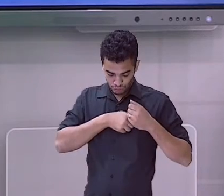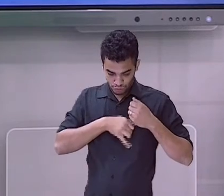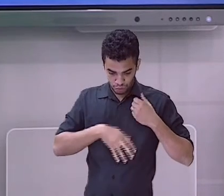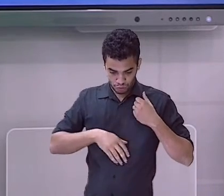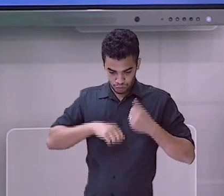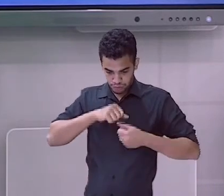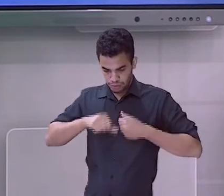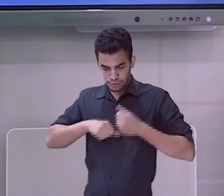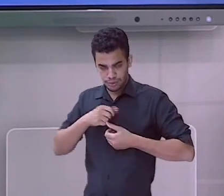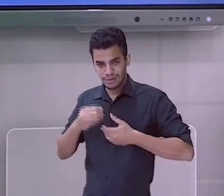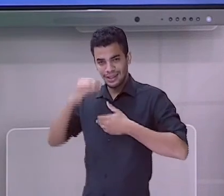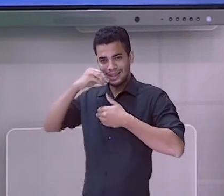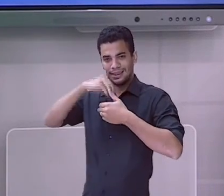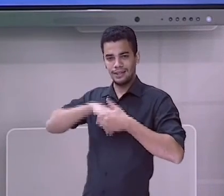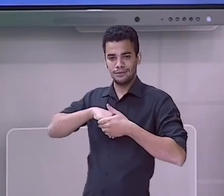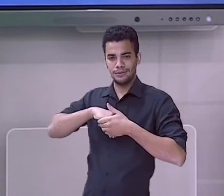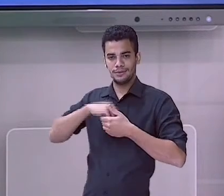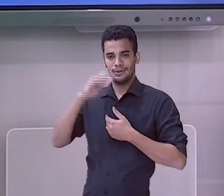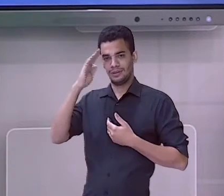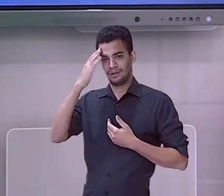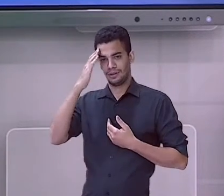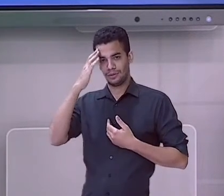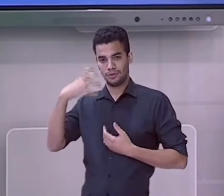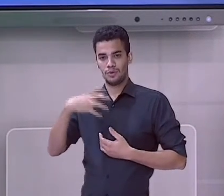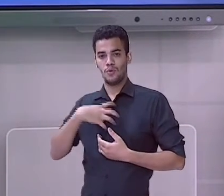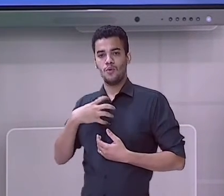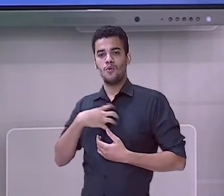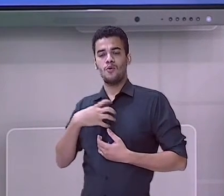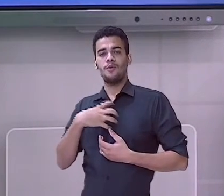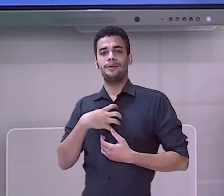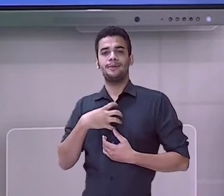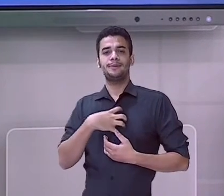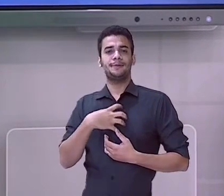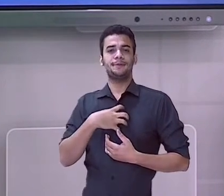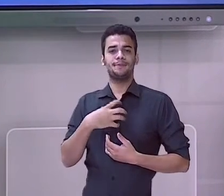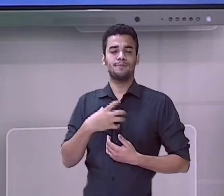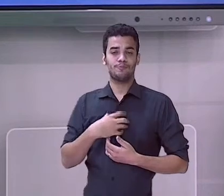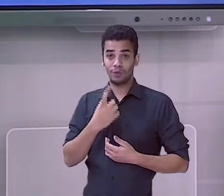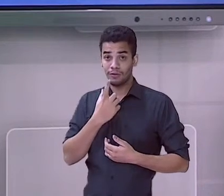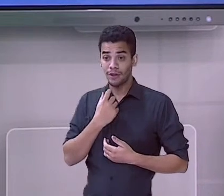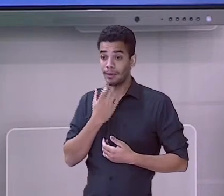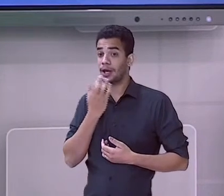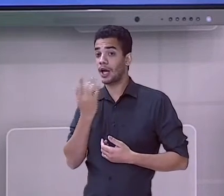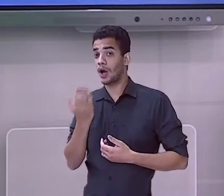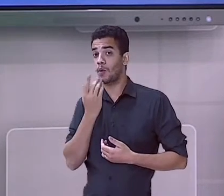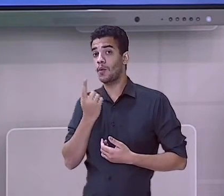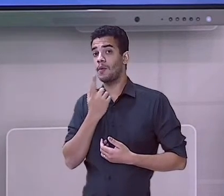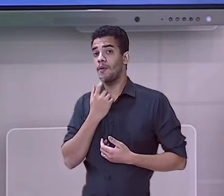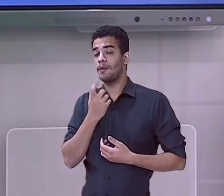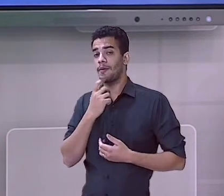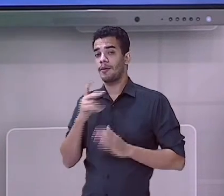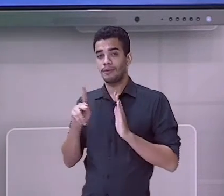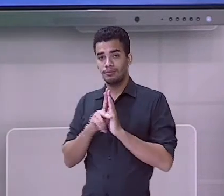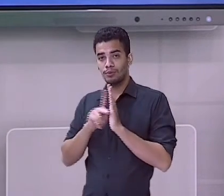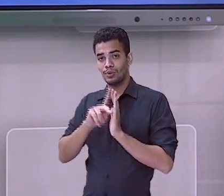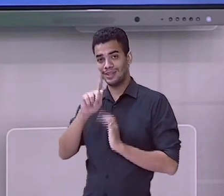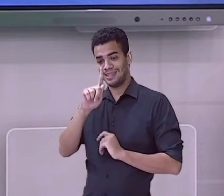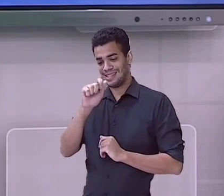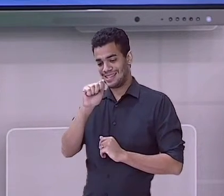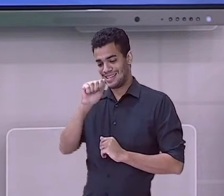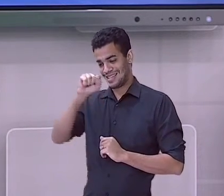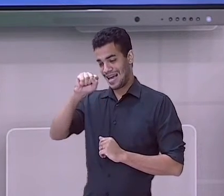por isso, ela tem essa coloração avermelhada, por causa da presença dos gases nessa estrutura.